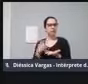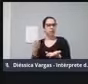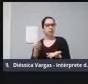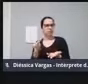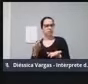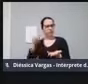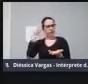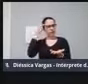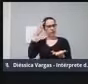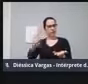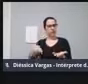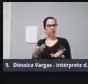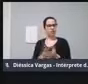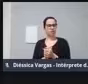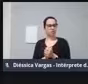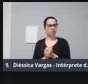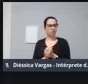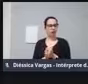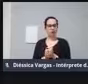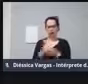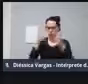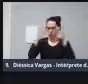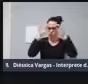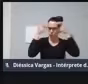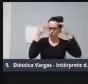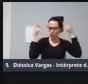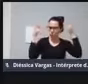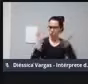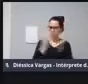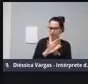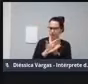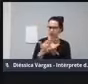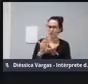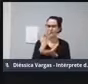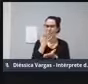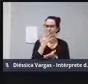mobilizar esses saberes iniciais da criança é extremamente importante,